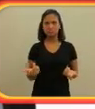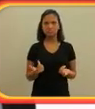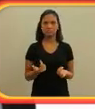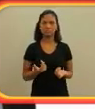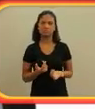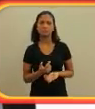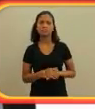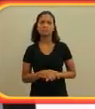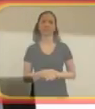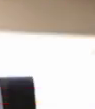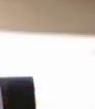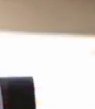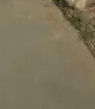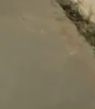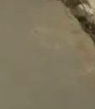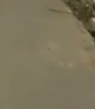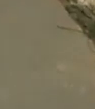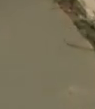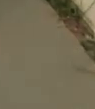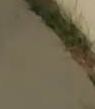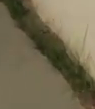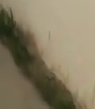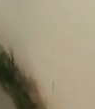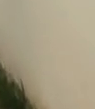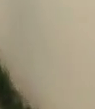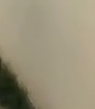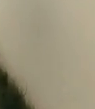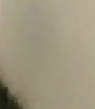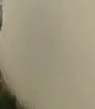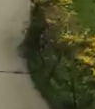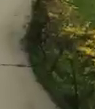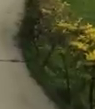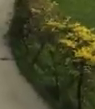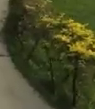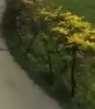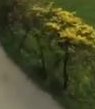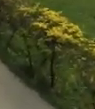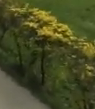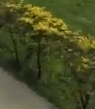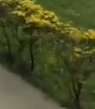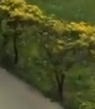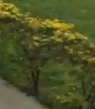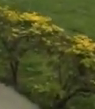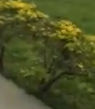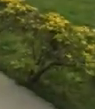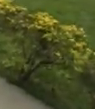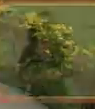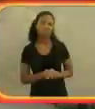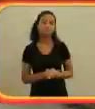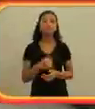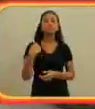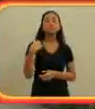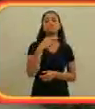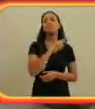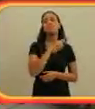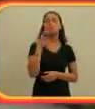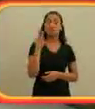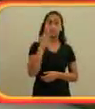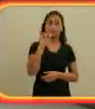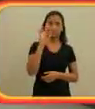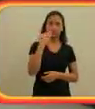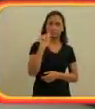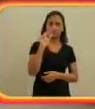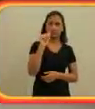promover a melhor atividade possível. Mulher anda por um caminho cimentado cercado por grama. Meu nome é Rita